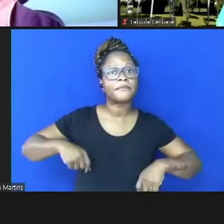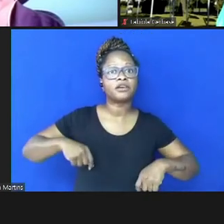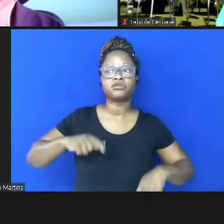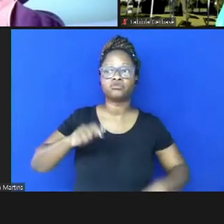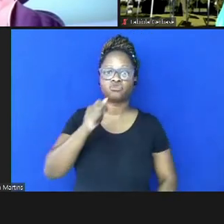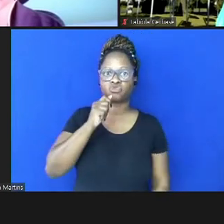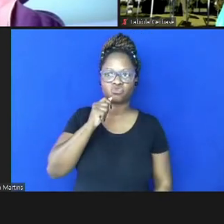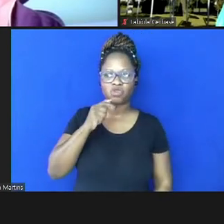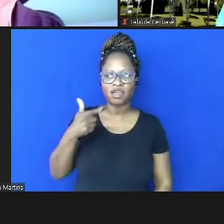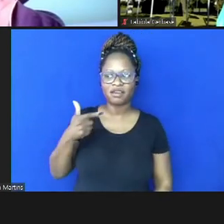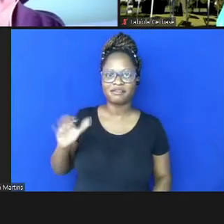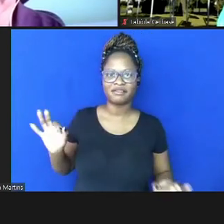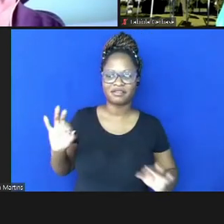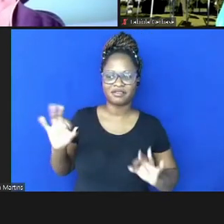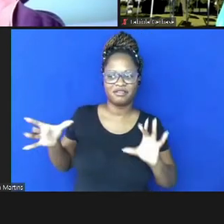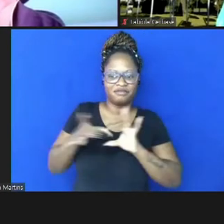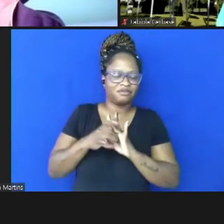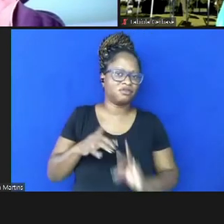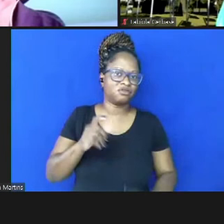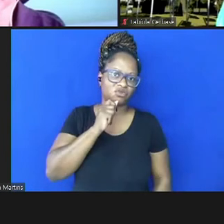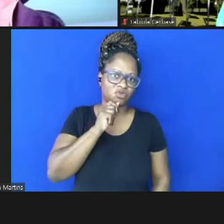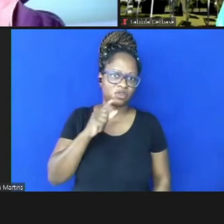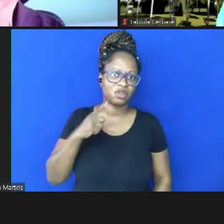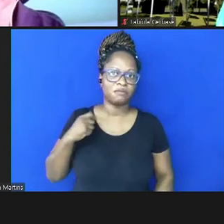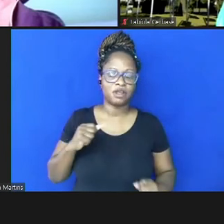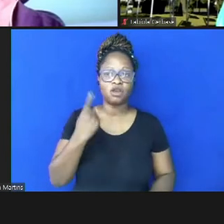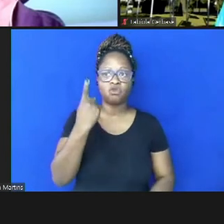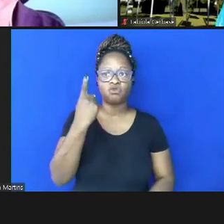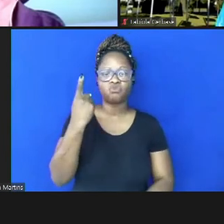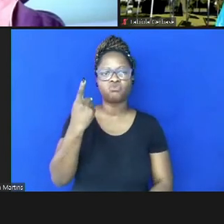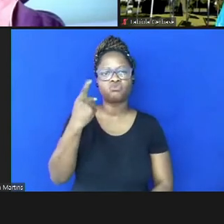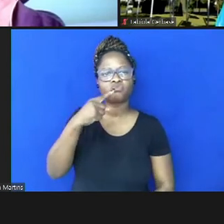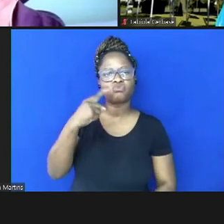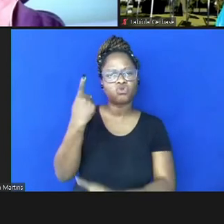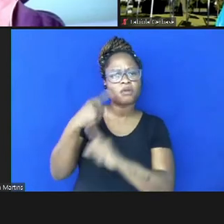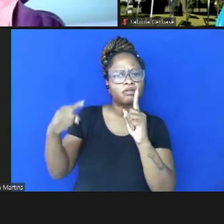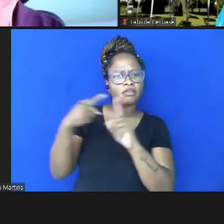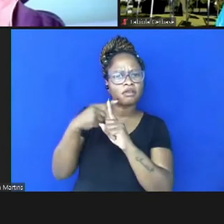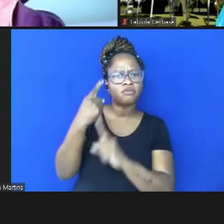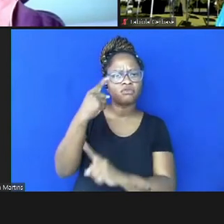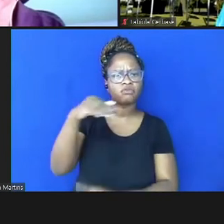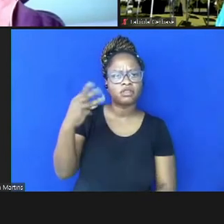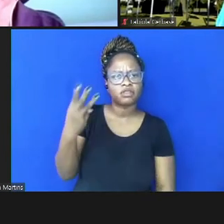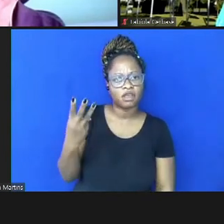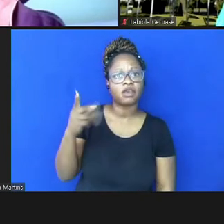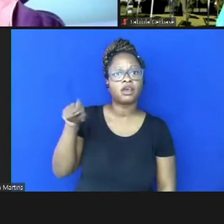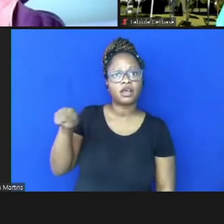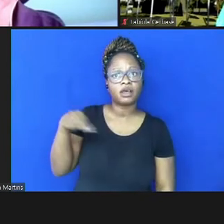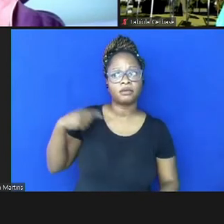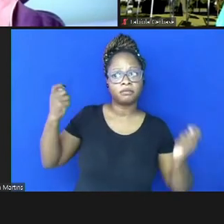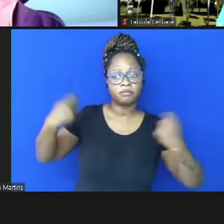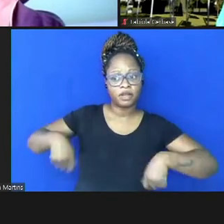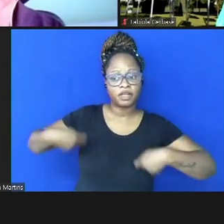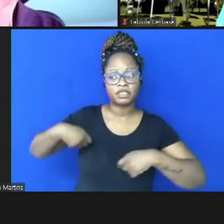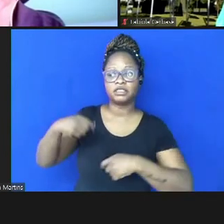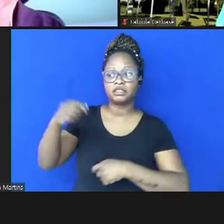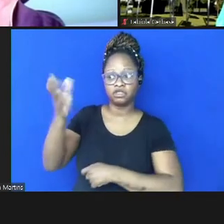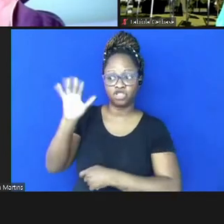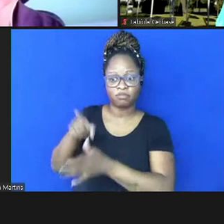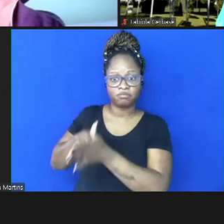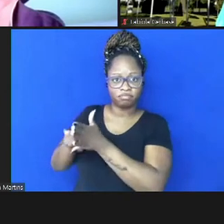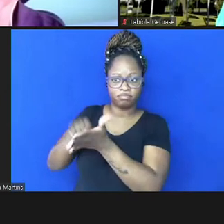humboldtianos, né? Então, você, nessas reuniões, você tem que ter 1/3 de participantes que são humboldtianos, 1/3 que são